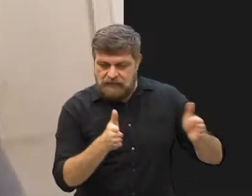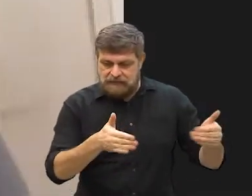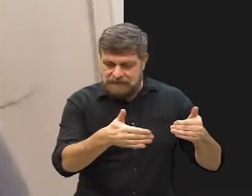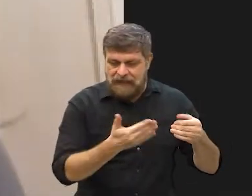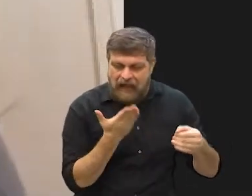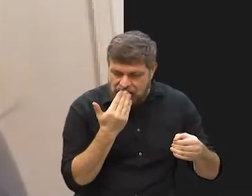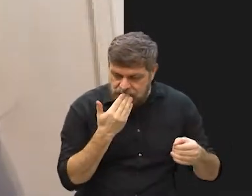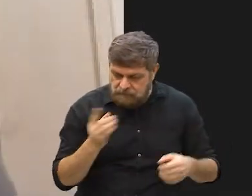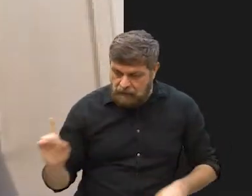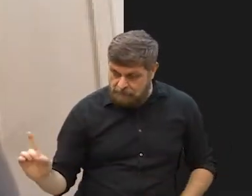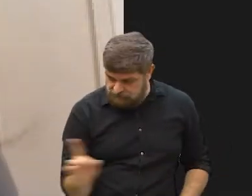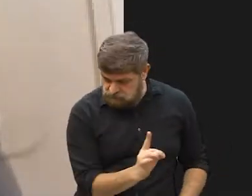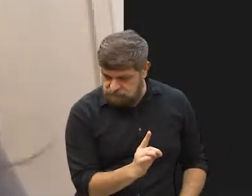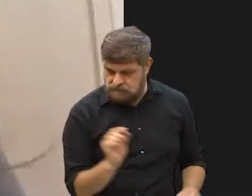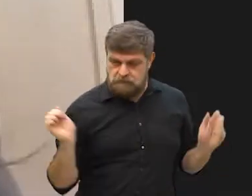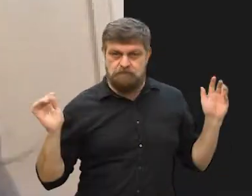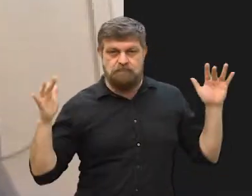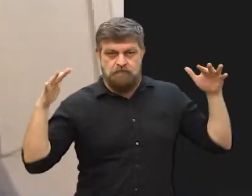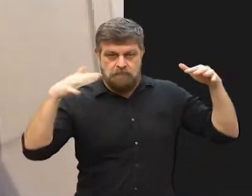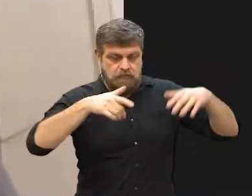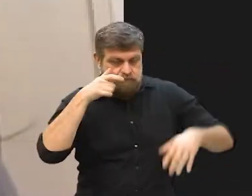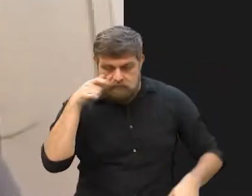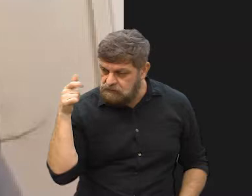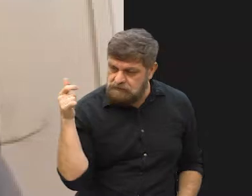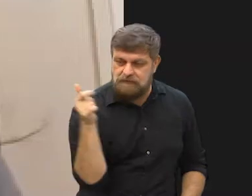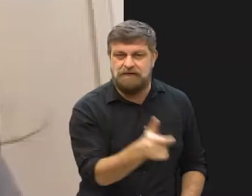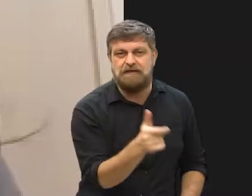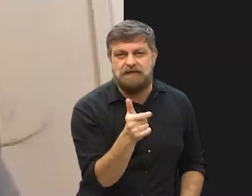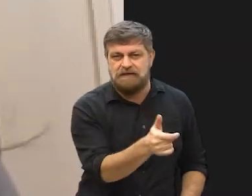cesta, com certeza você tem milhões de pessoas para